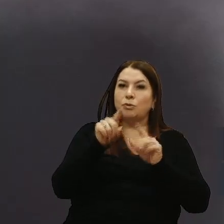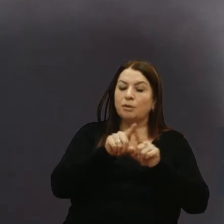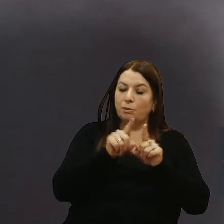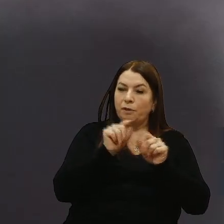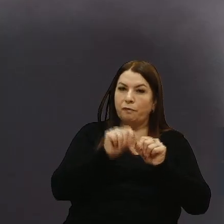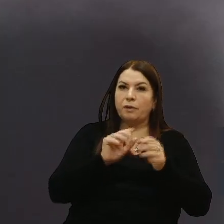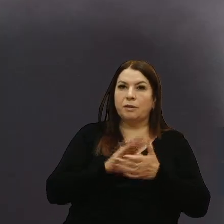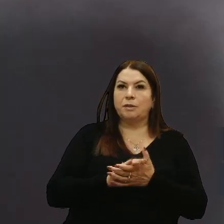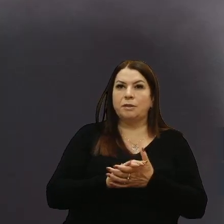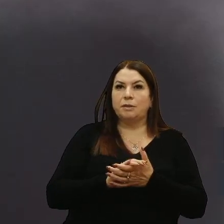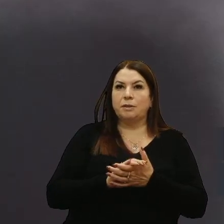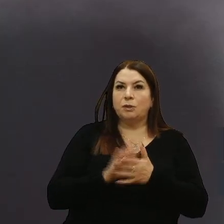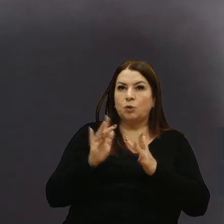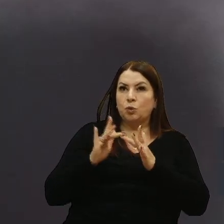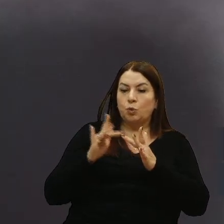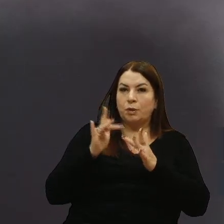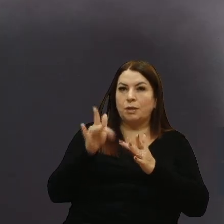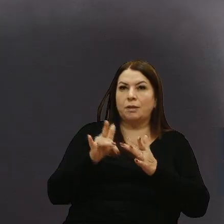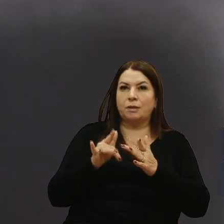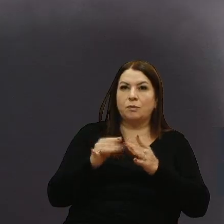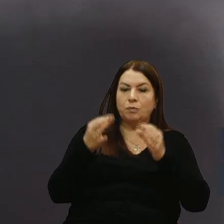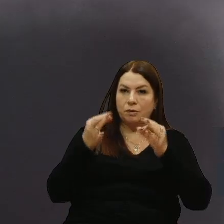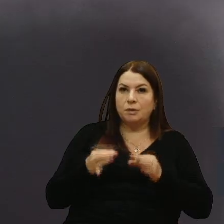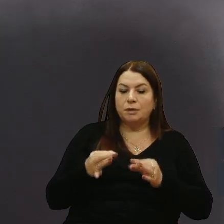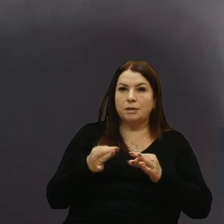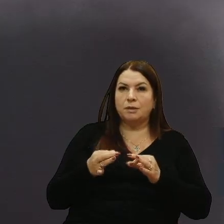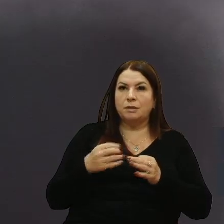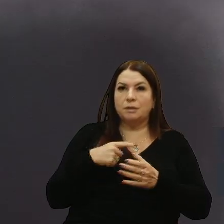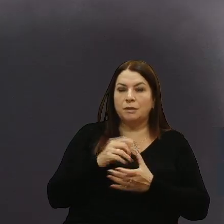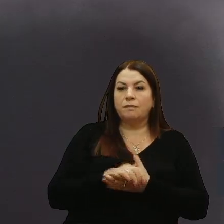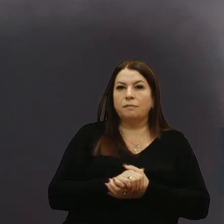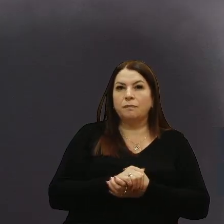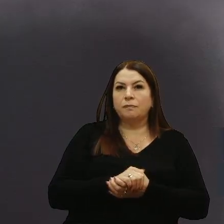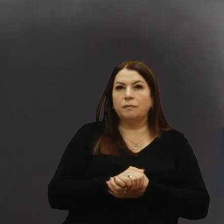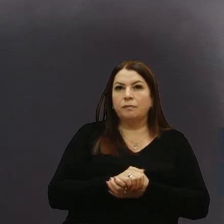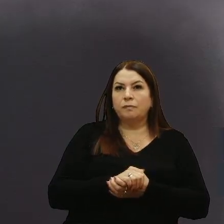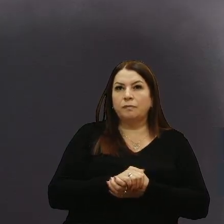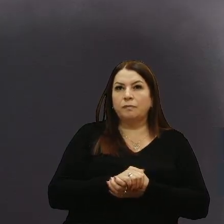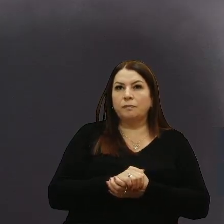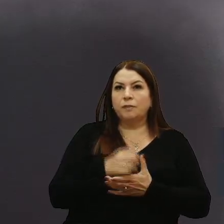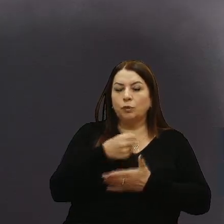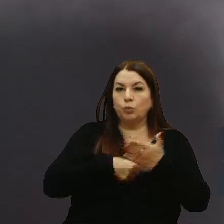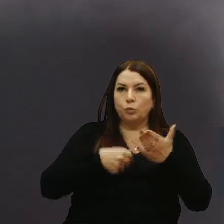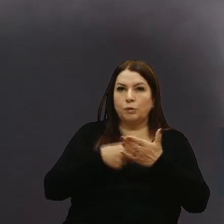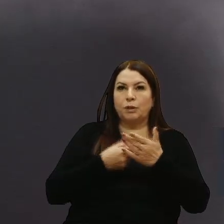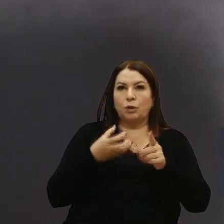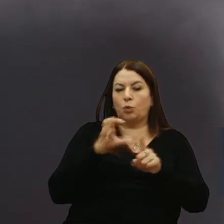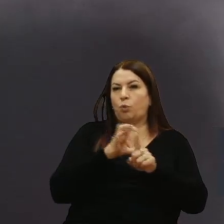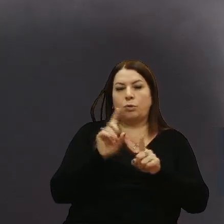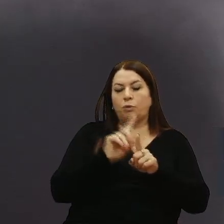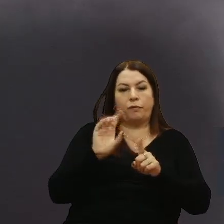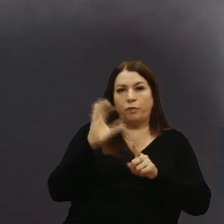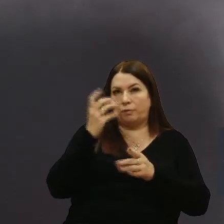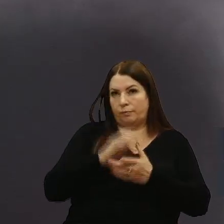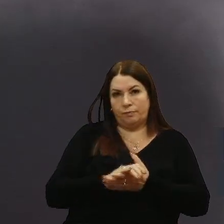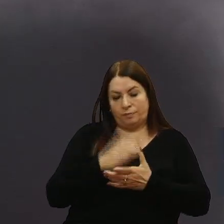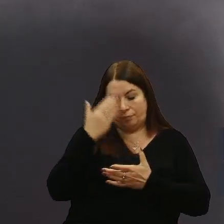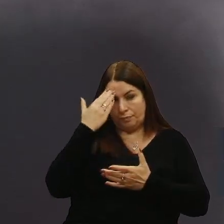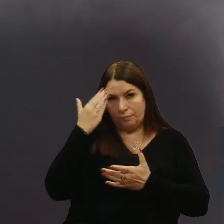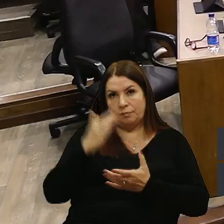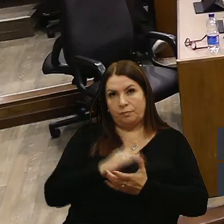feito esse contato e com certeza eles vão lutar contra e isso não vai acontecer.